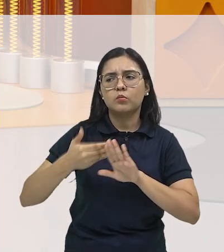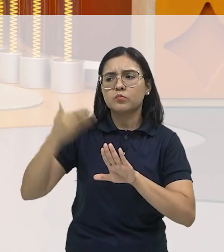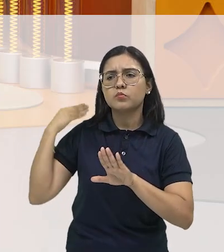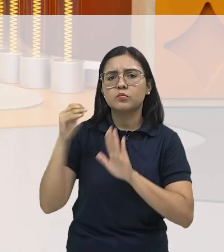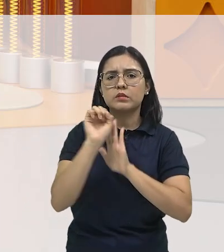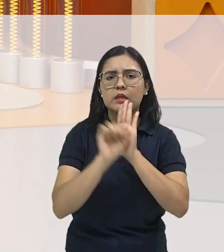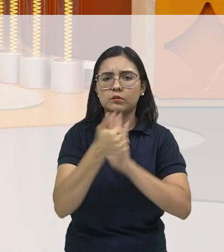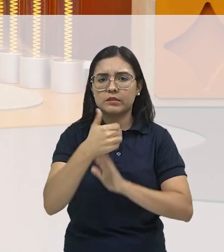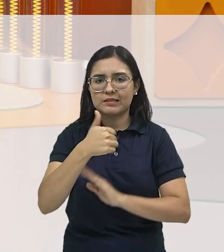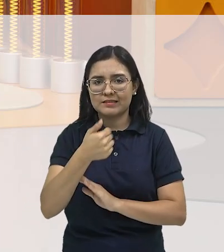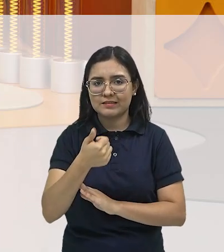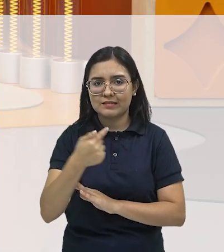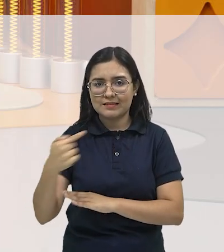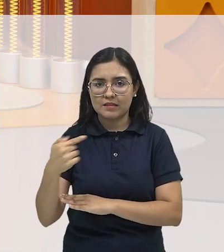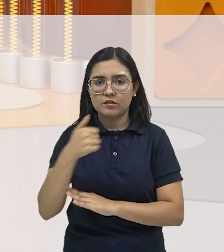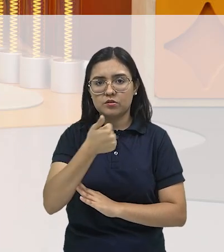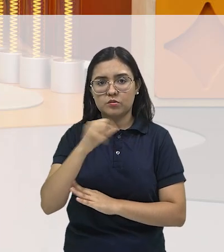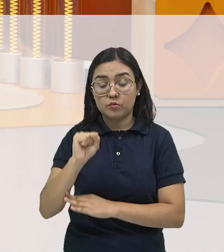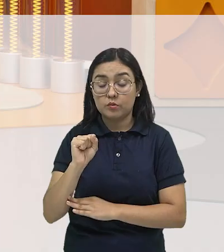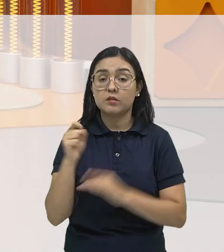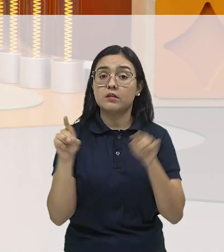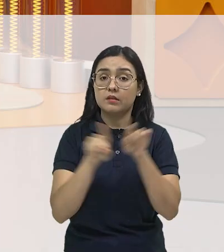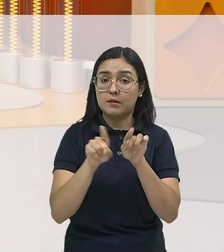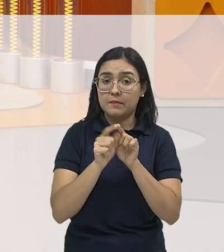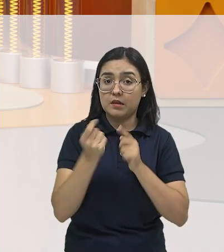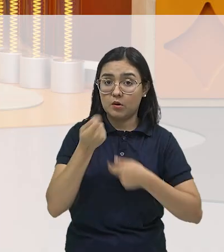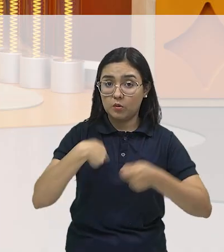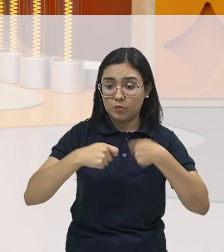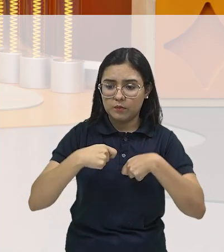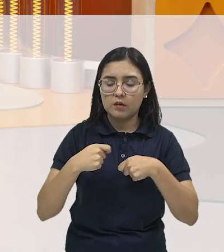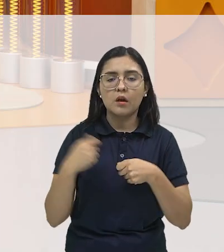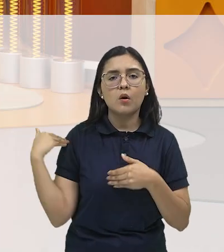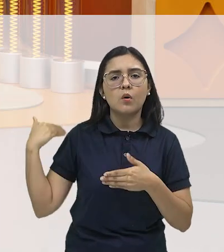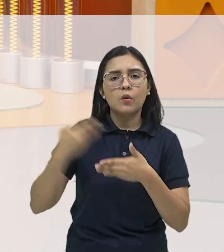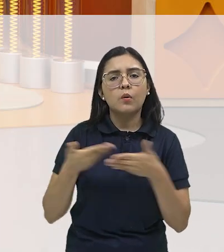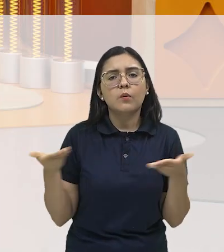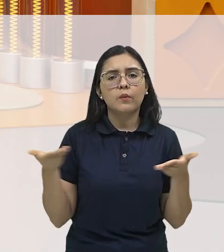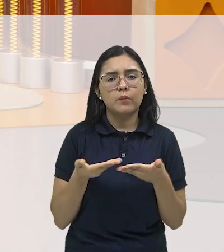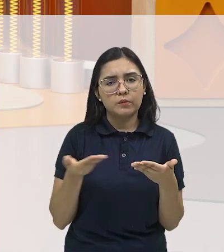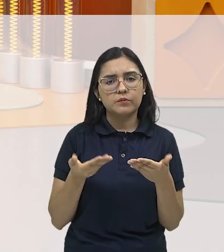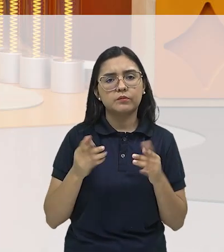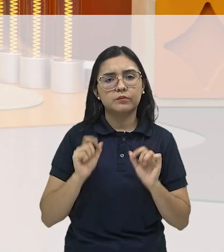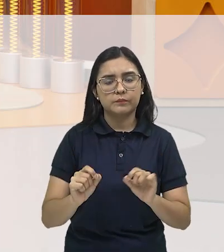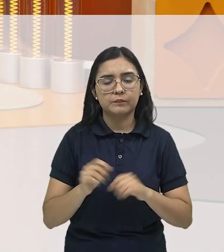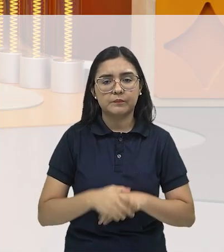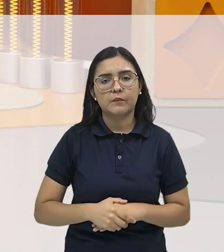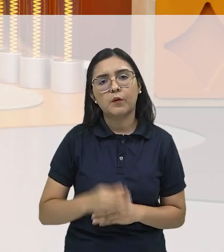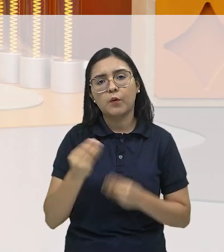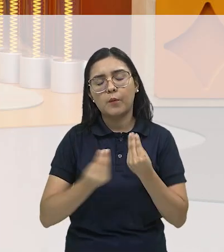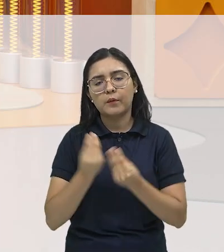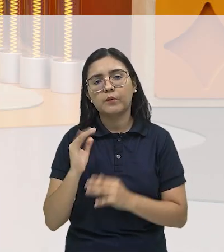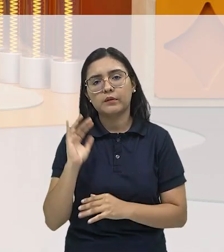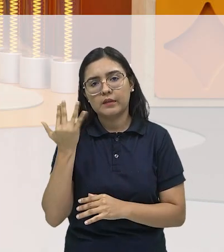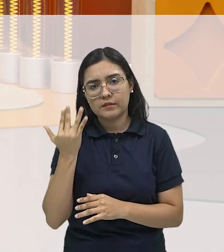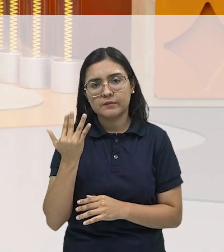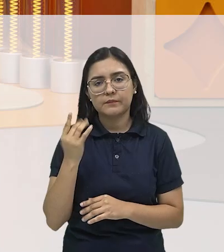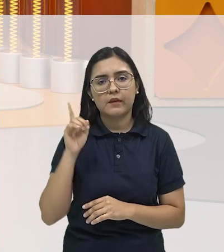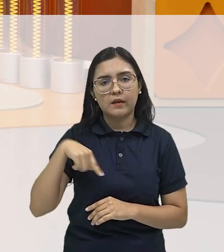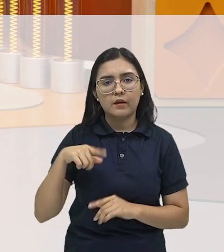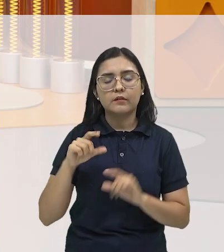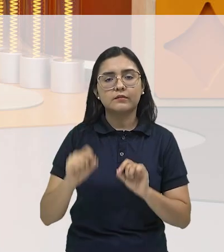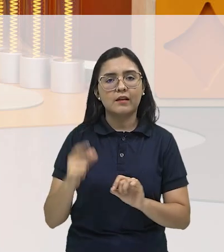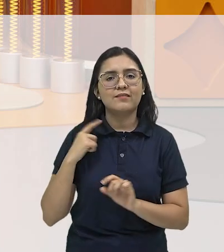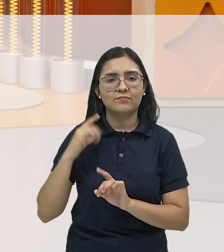18. E que a economia, ainda hoje, né, como o modo como ela funciona, ainda